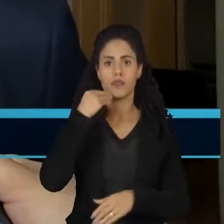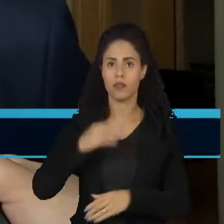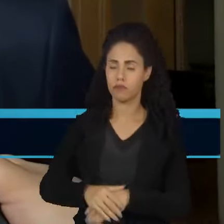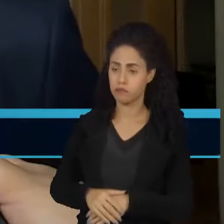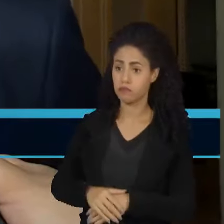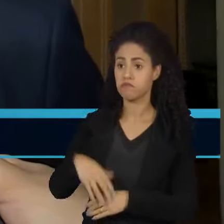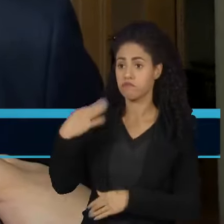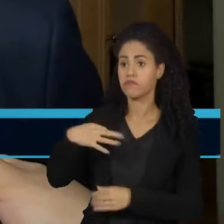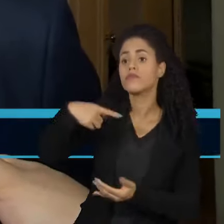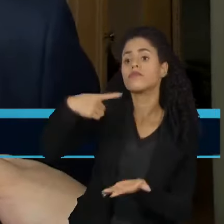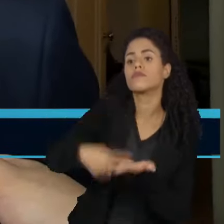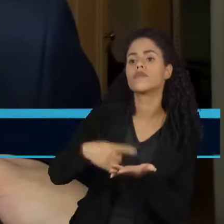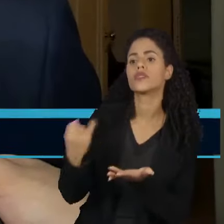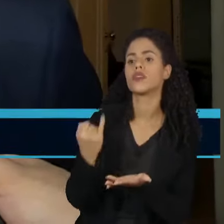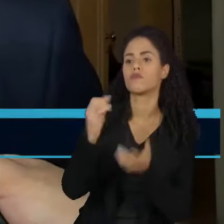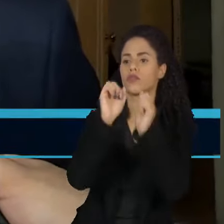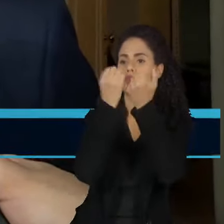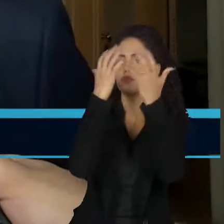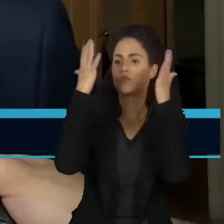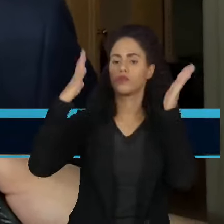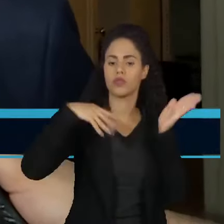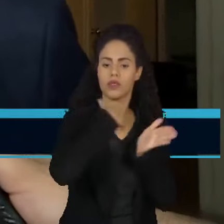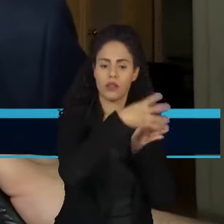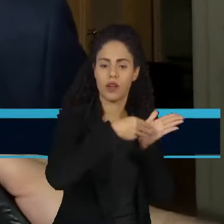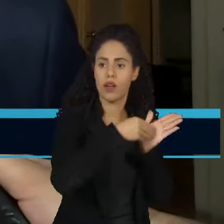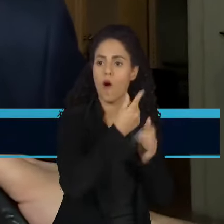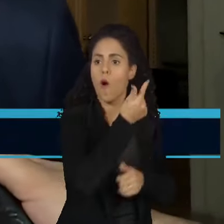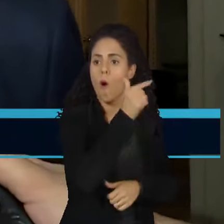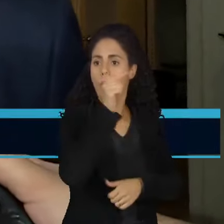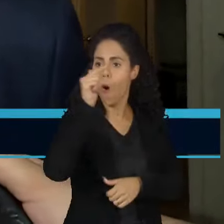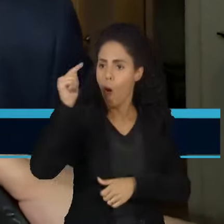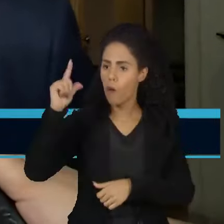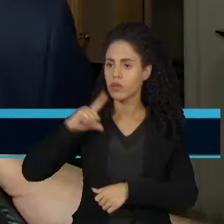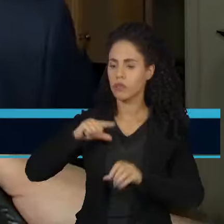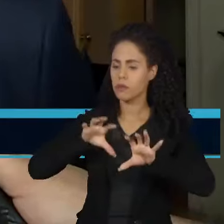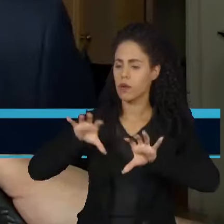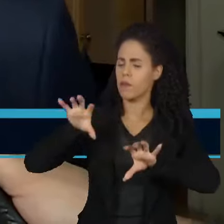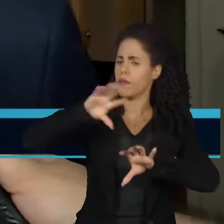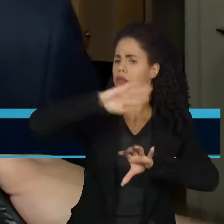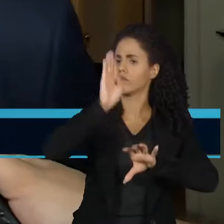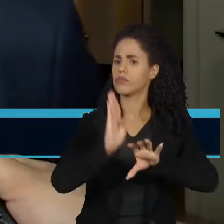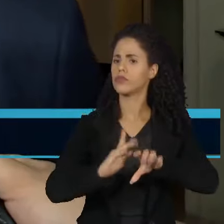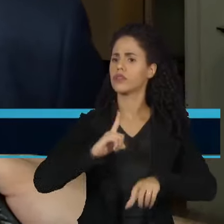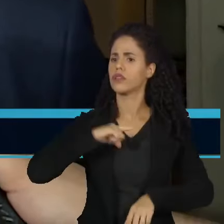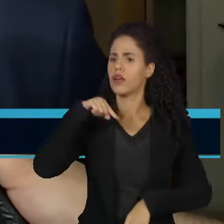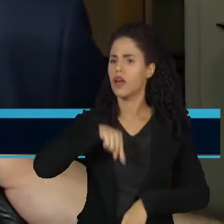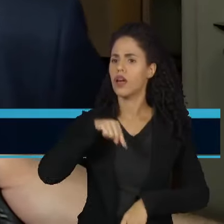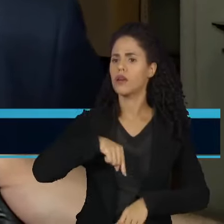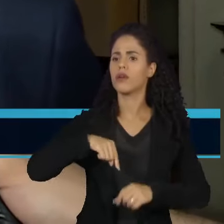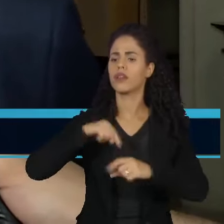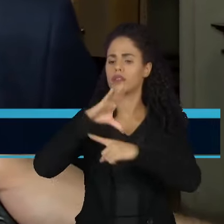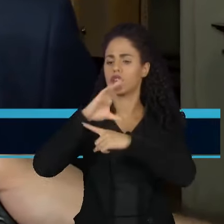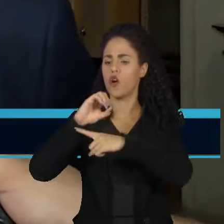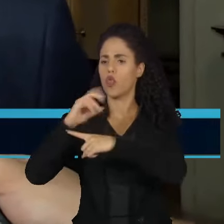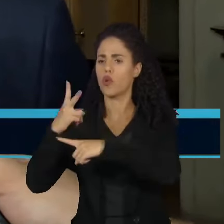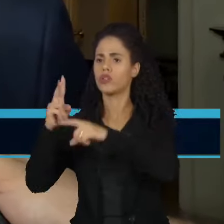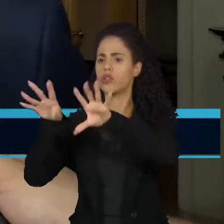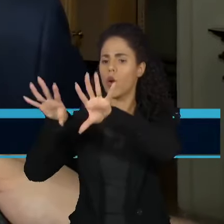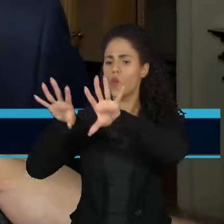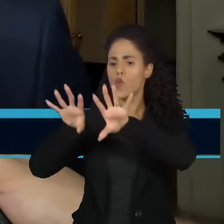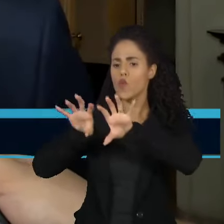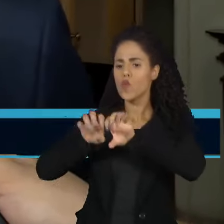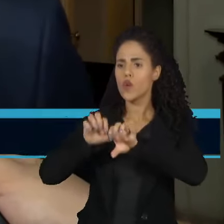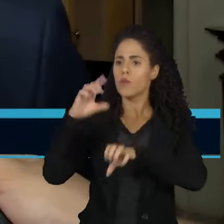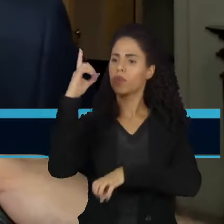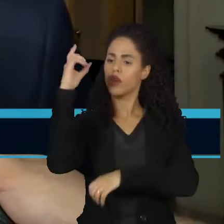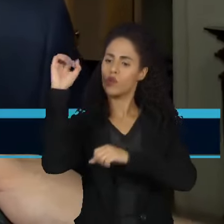conta o papel que a floresta amazônica e as outras plantações, de modo geral, têm para sequestrar carbono, reduzindo assim a ameaça